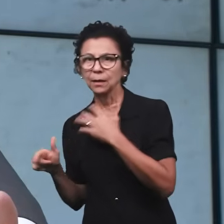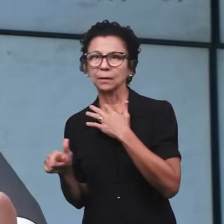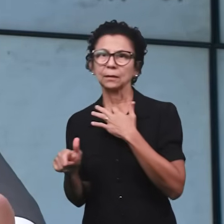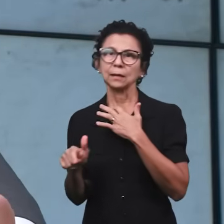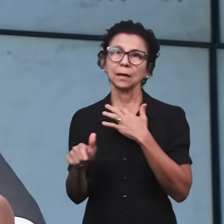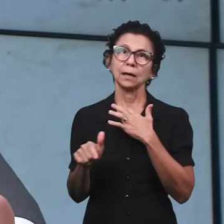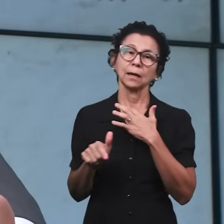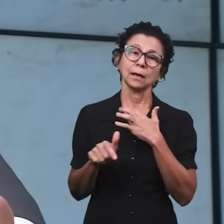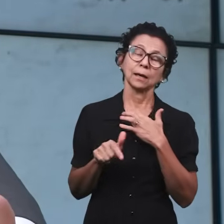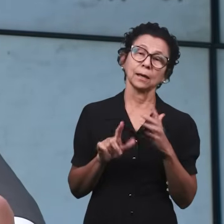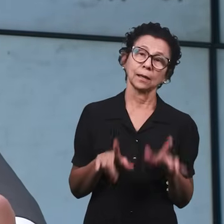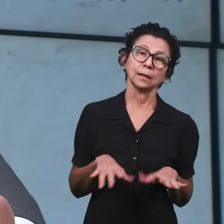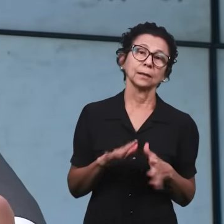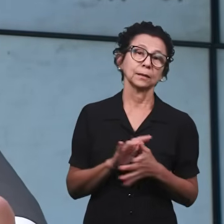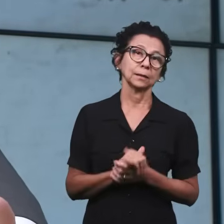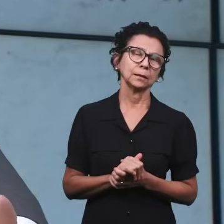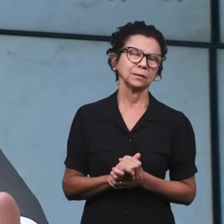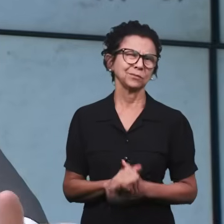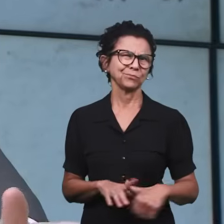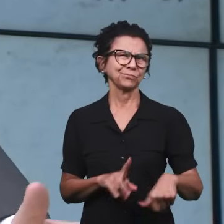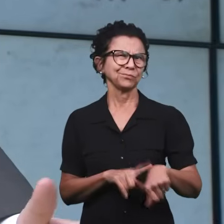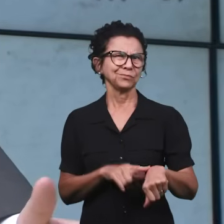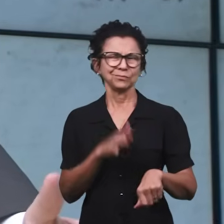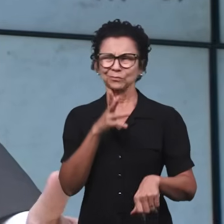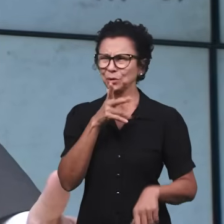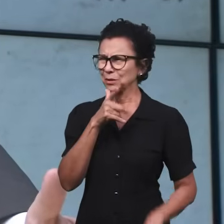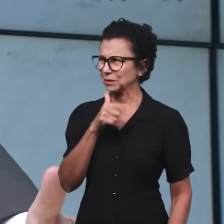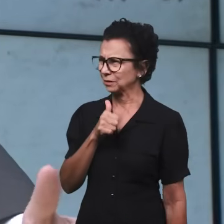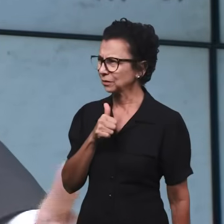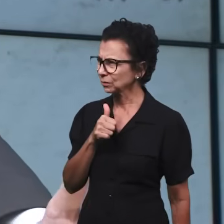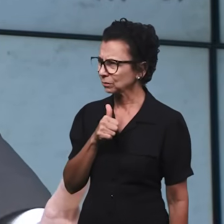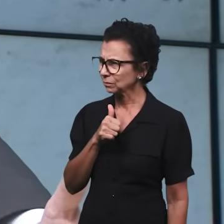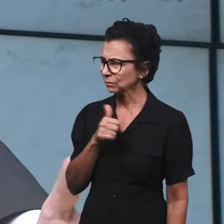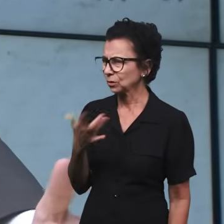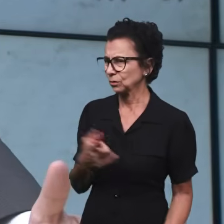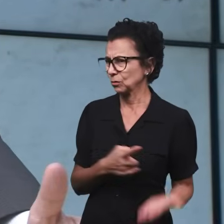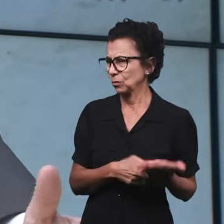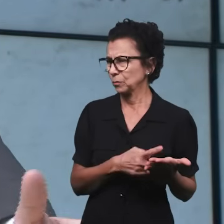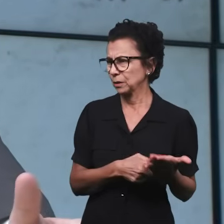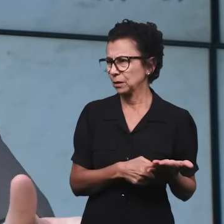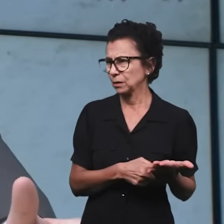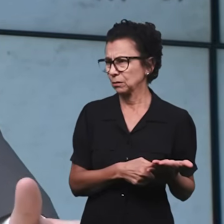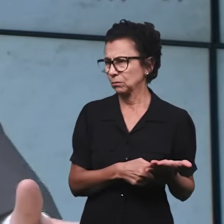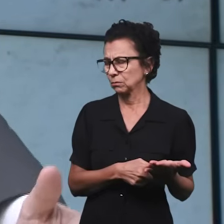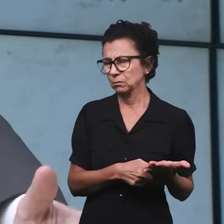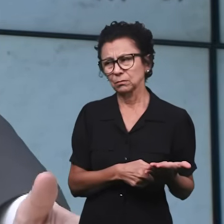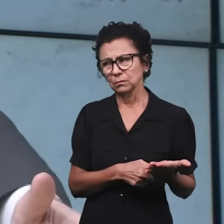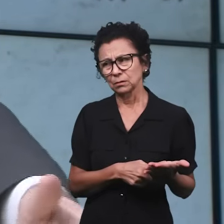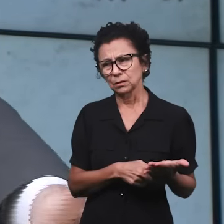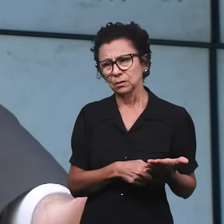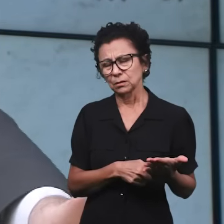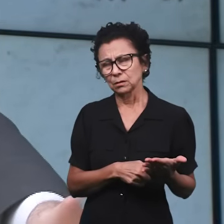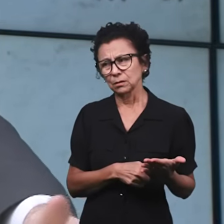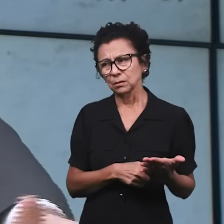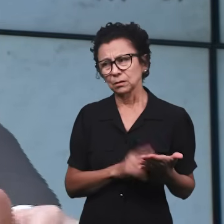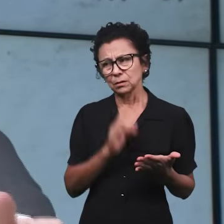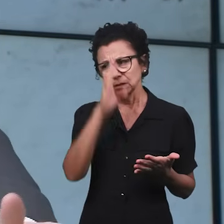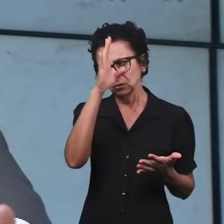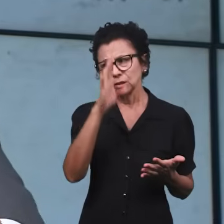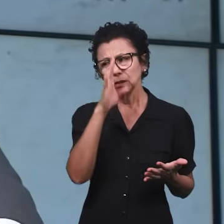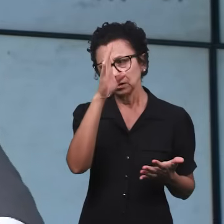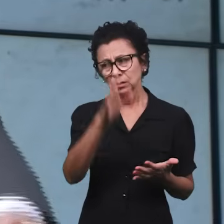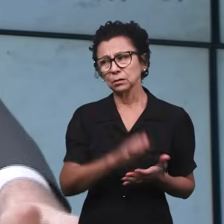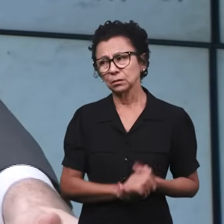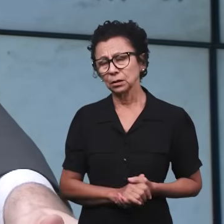aí cabe os pais observarem. Ele está passando um pouco mais de tempo do que o combinado, né? Ele está ficando até um pouquinho mais tarde,